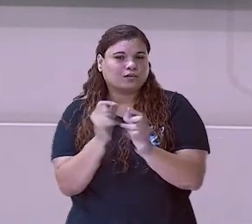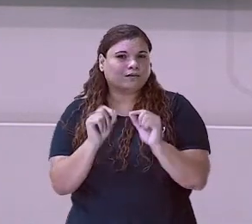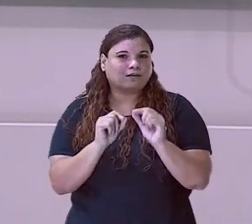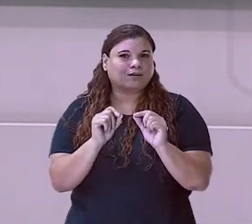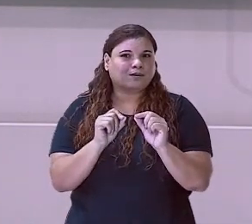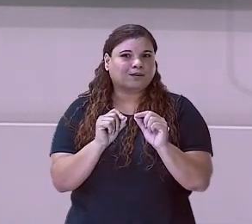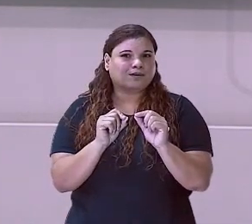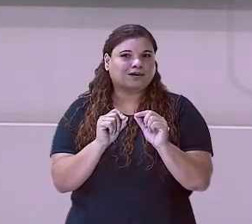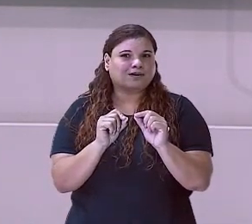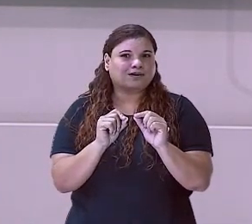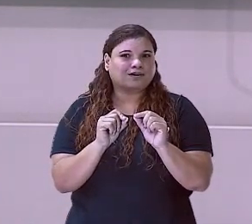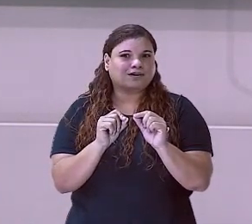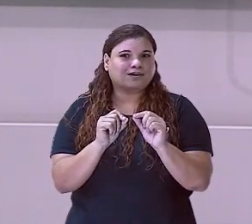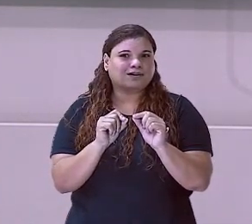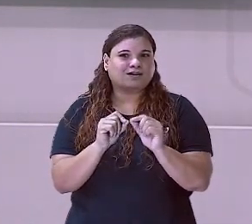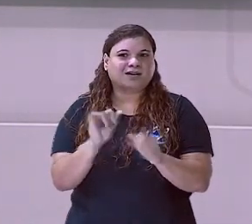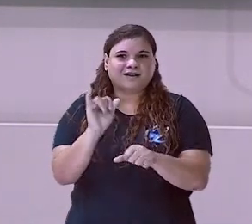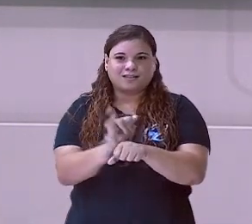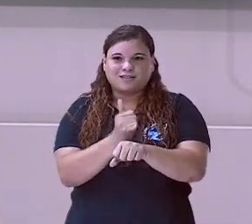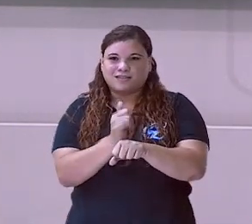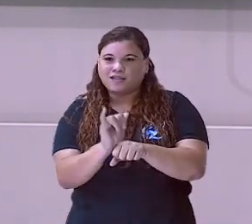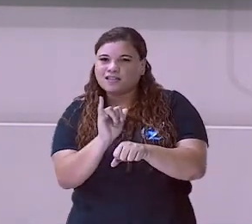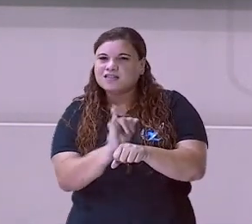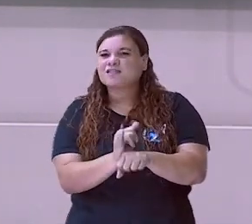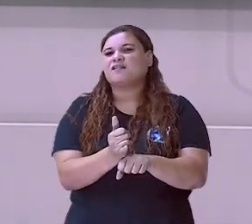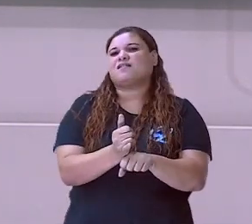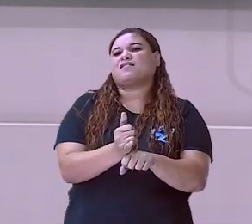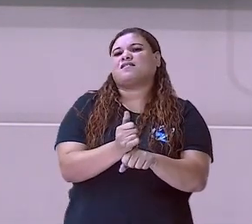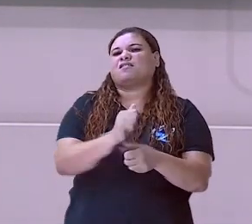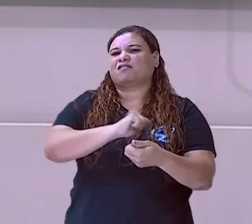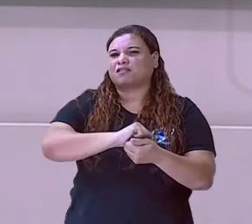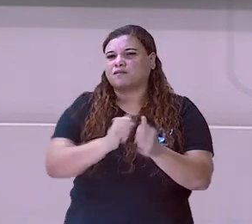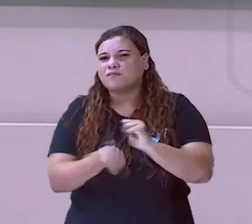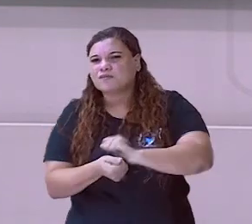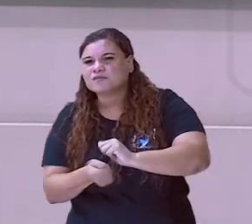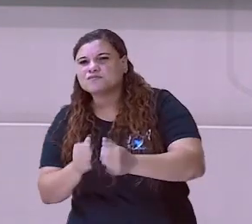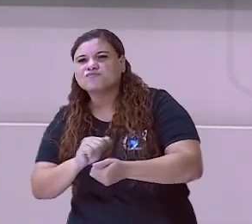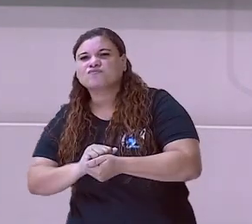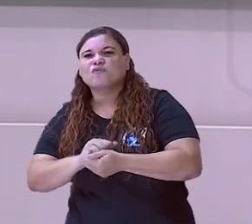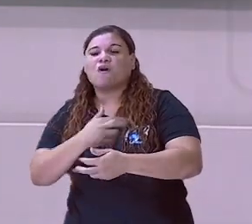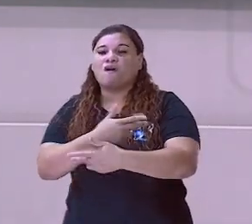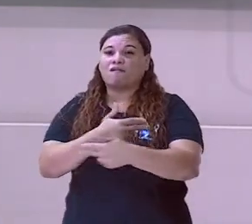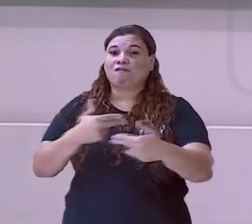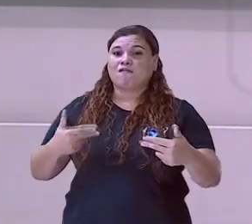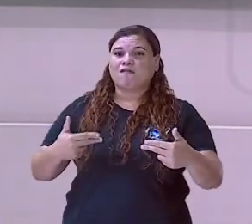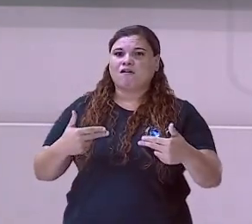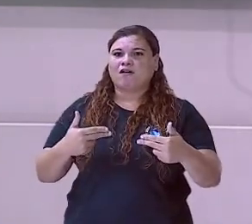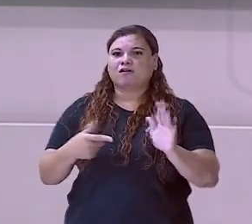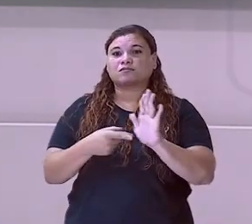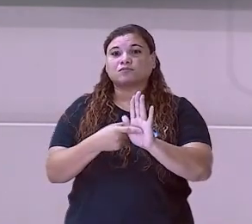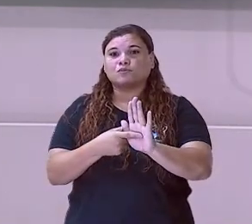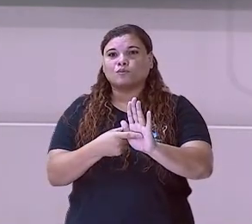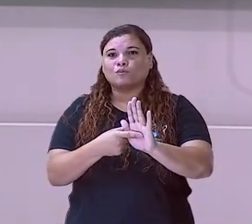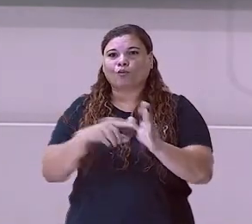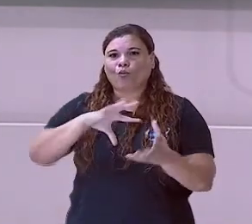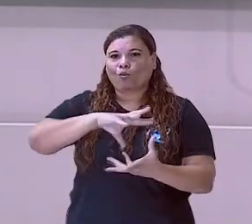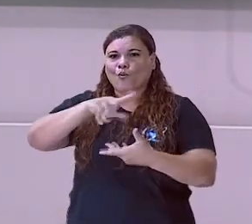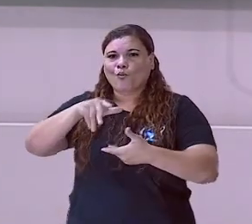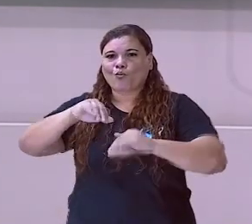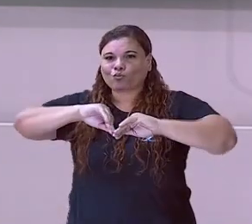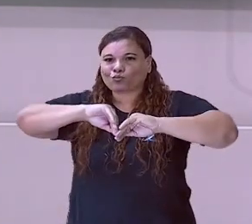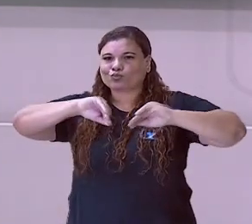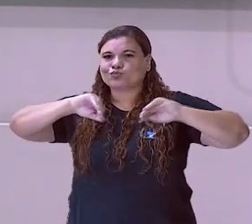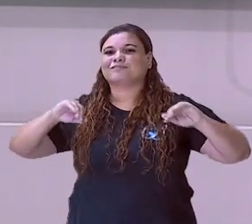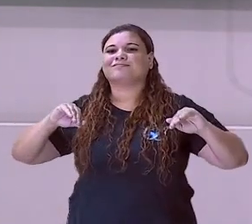outras metodologias, né? Ou outras maneiras de dividir o planeta todo.